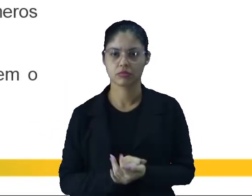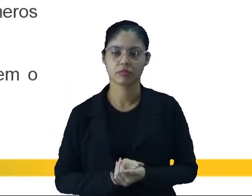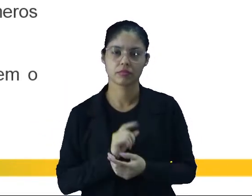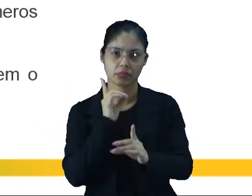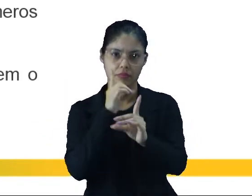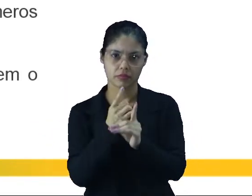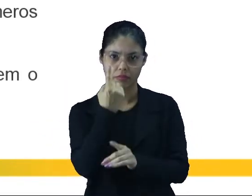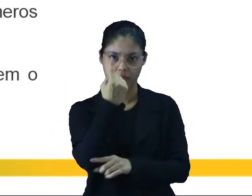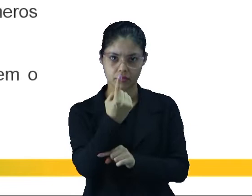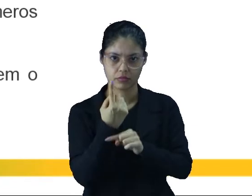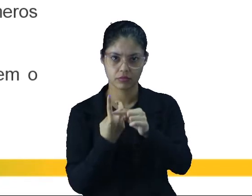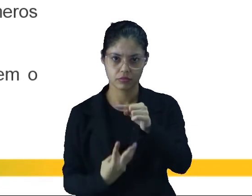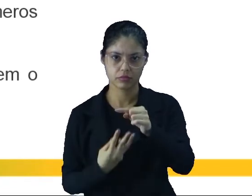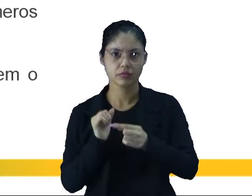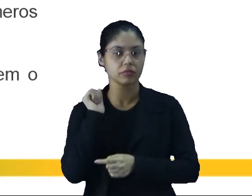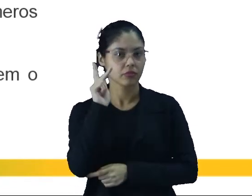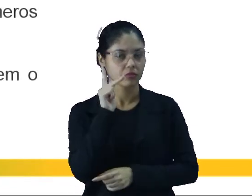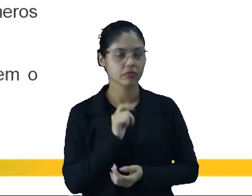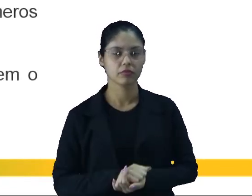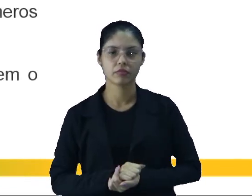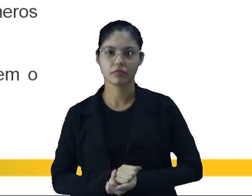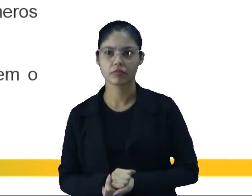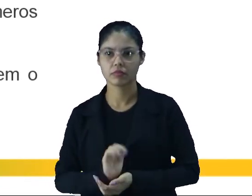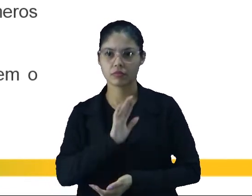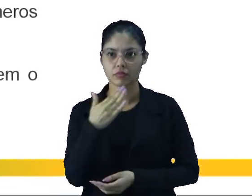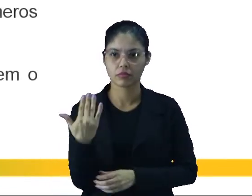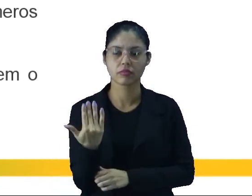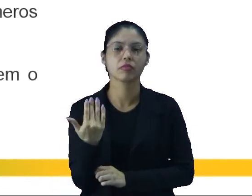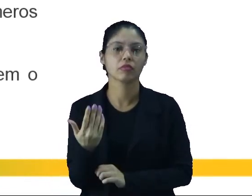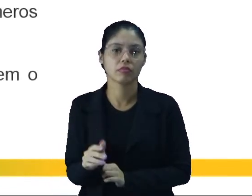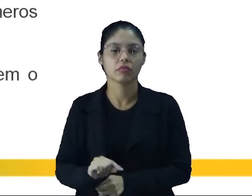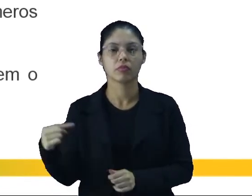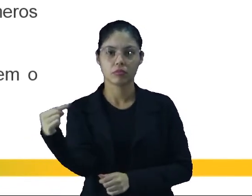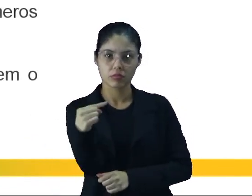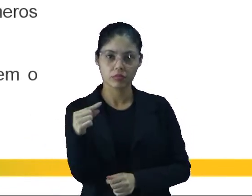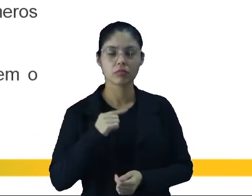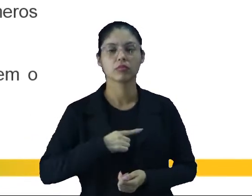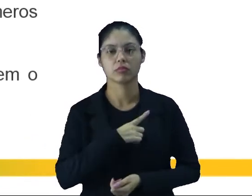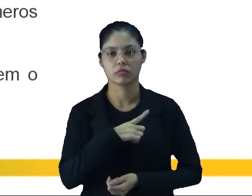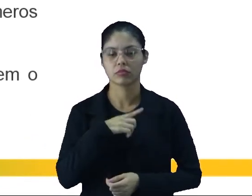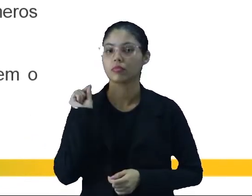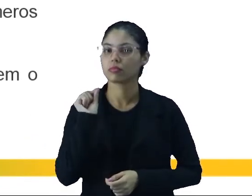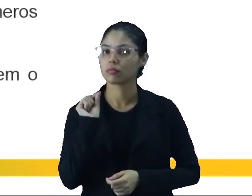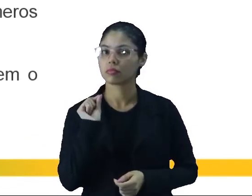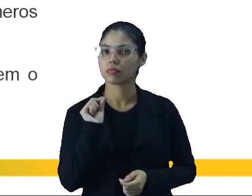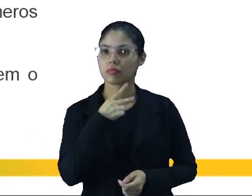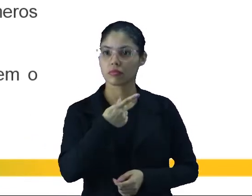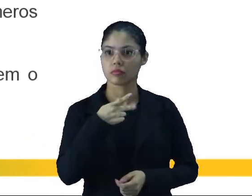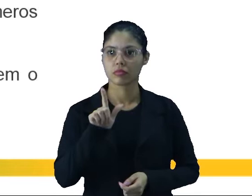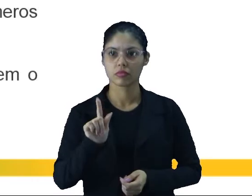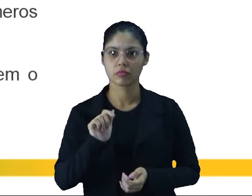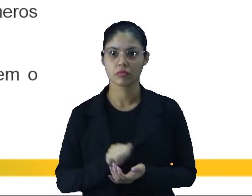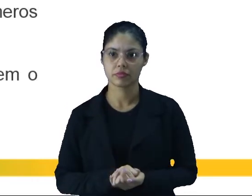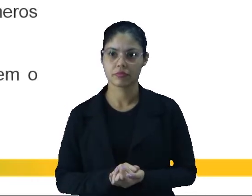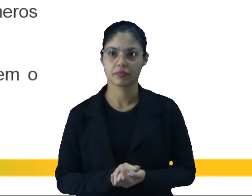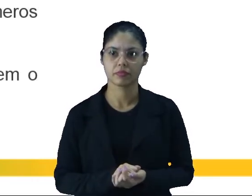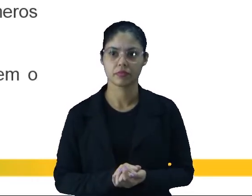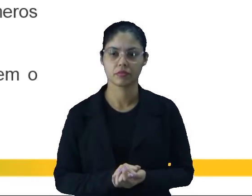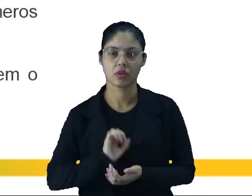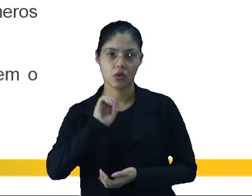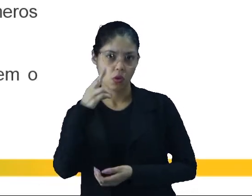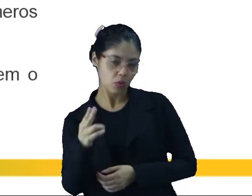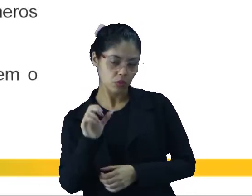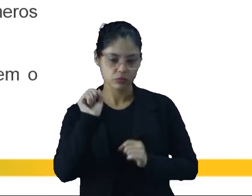vou encontrar 1/3. Tá? Quando a razão é negativa, nós temos o que a gente chama de PG oscilante